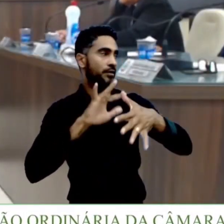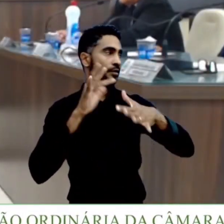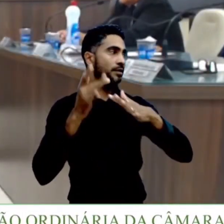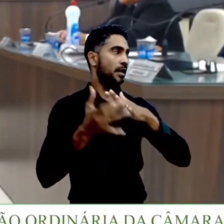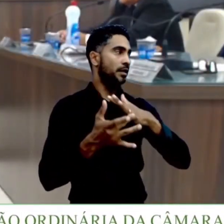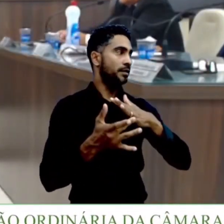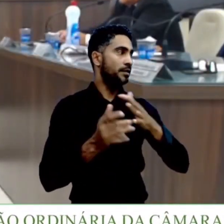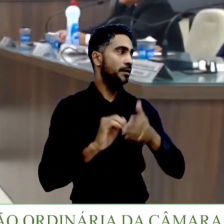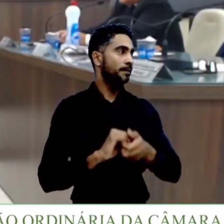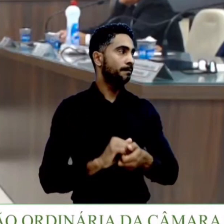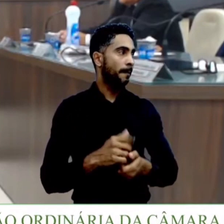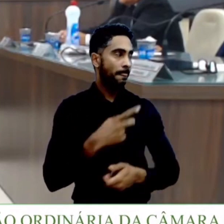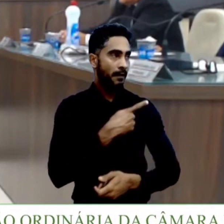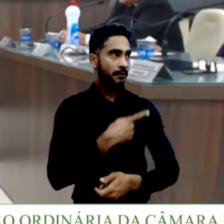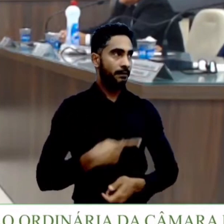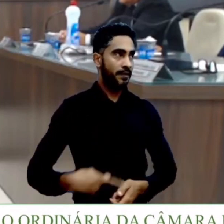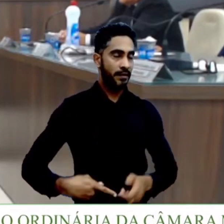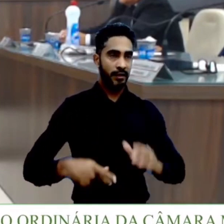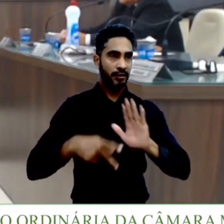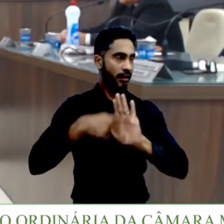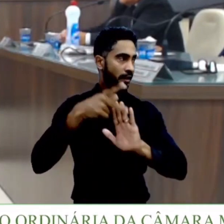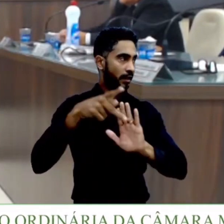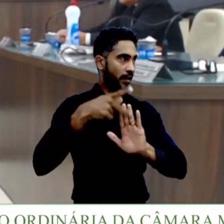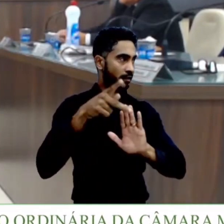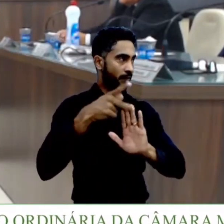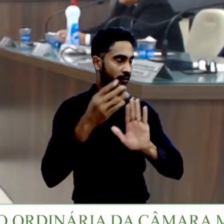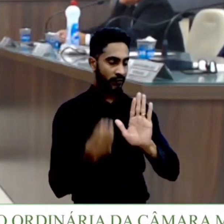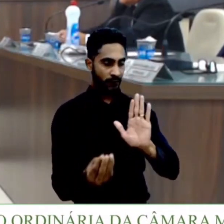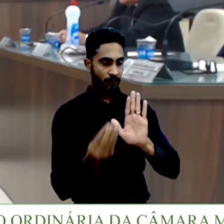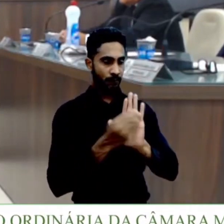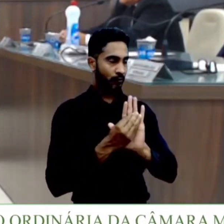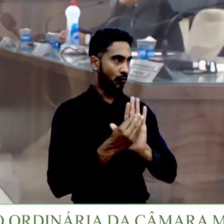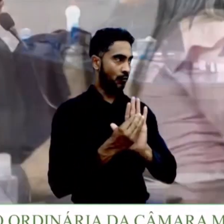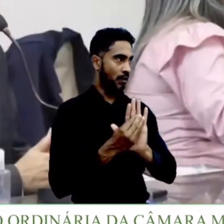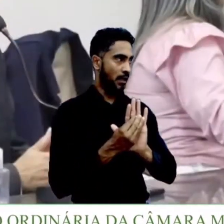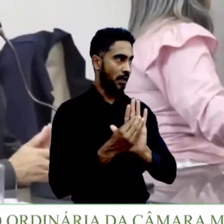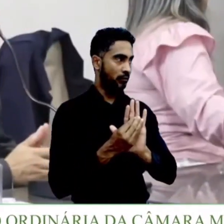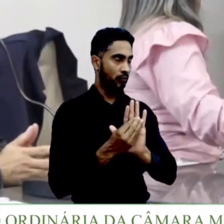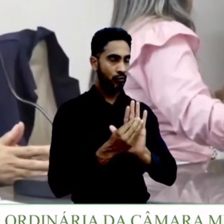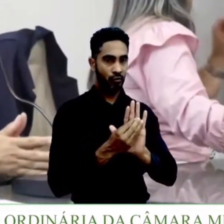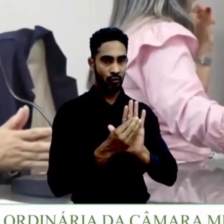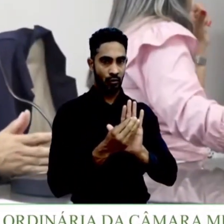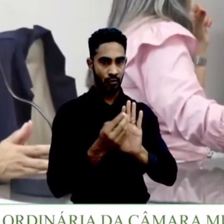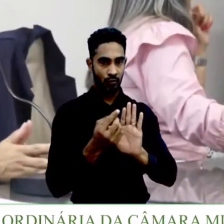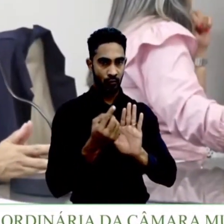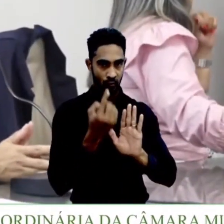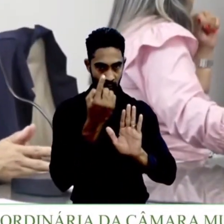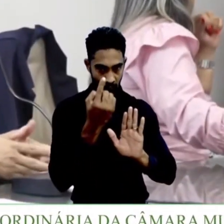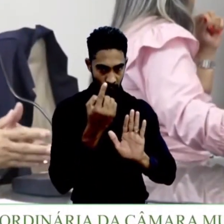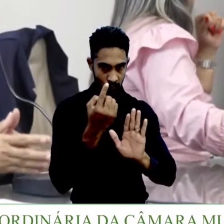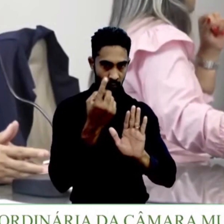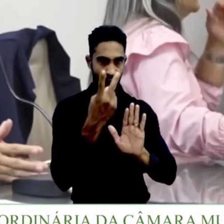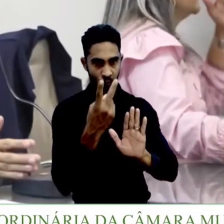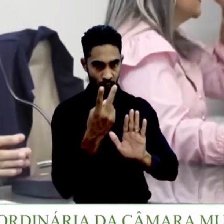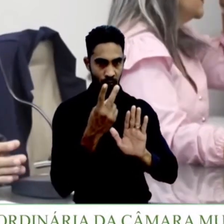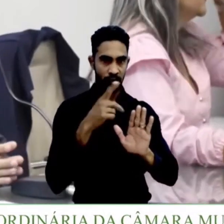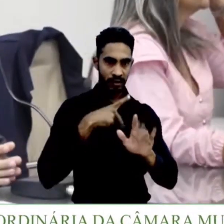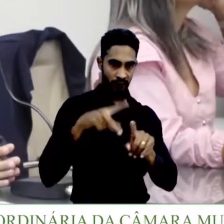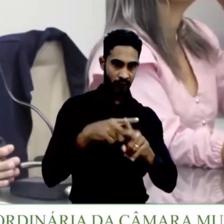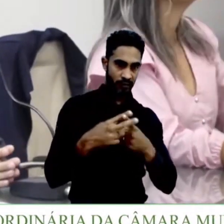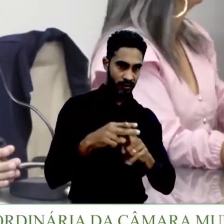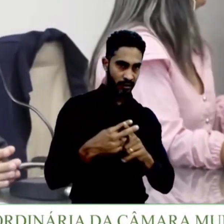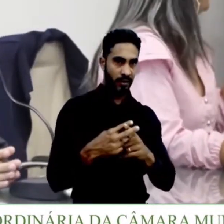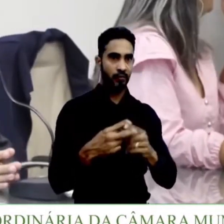redes sociais. Presidente, esse projeto ele foi protocolado aqui só uma vez ou ele foi protocolado uma vez, teve alguma correção e